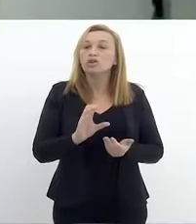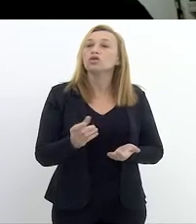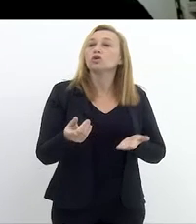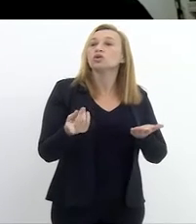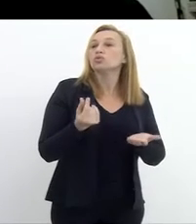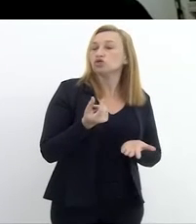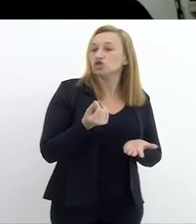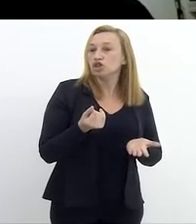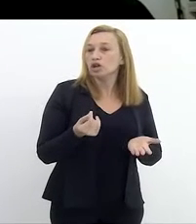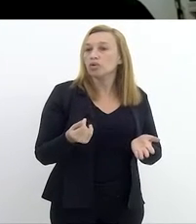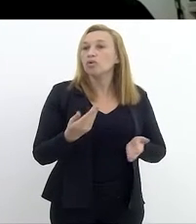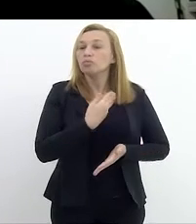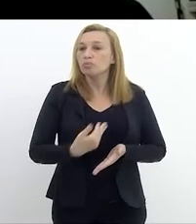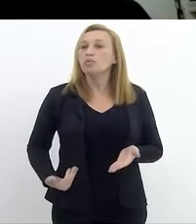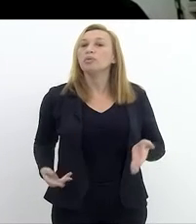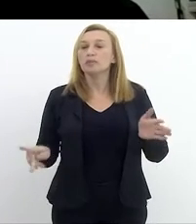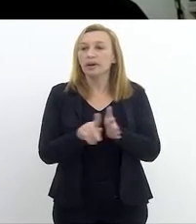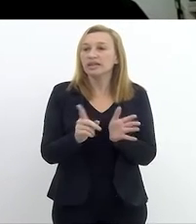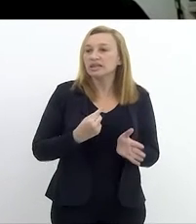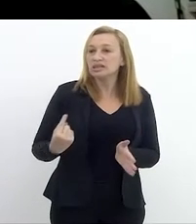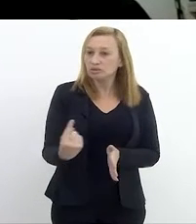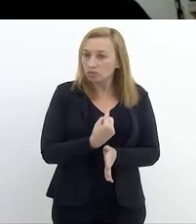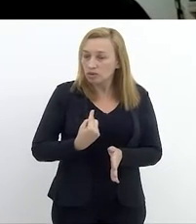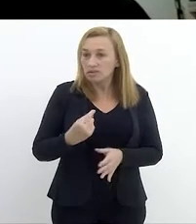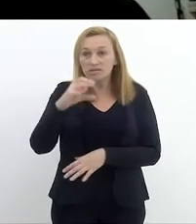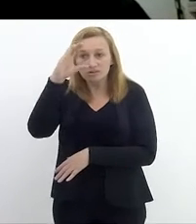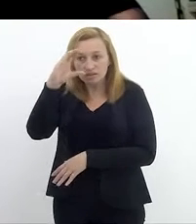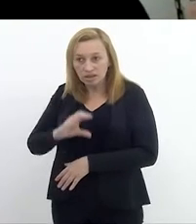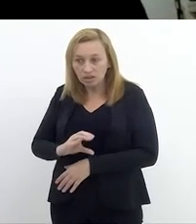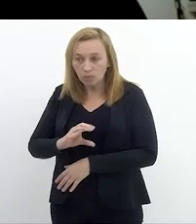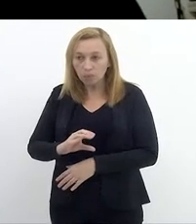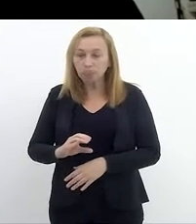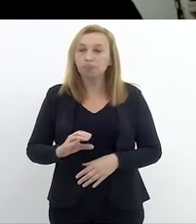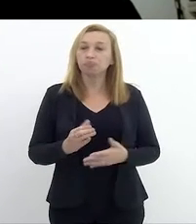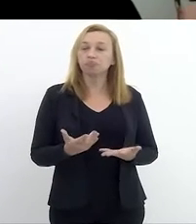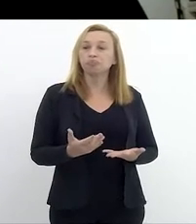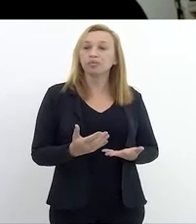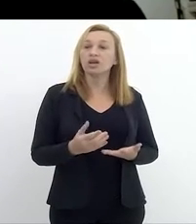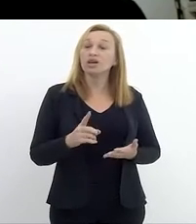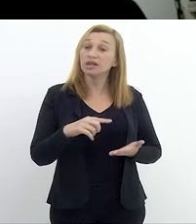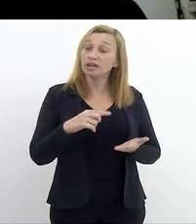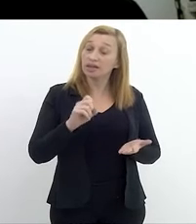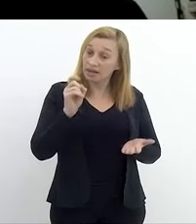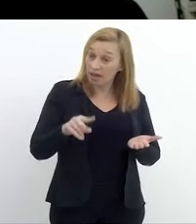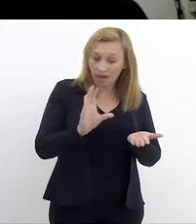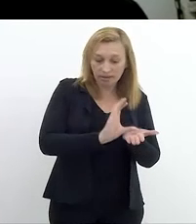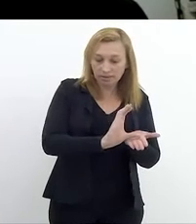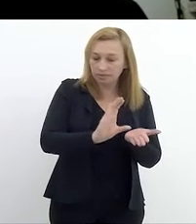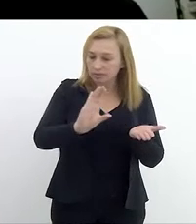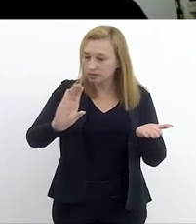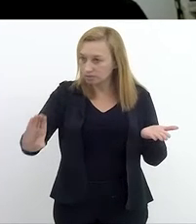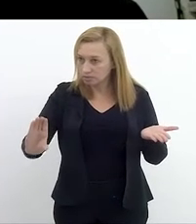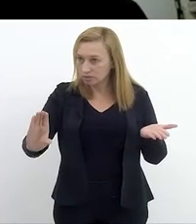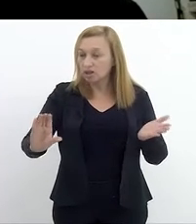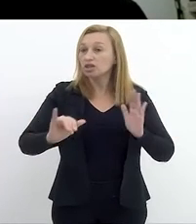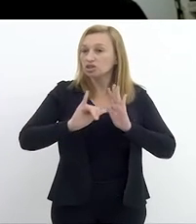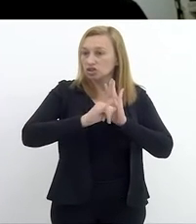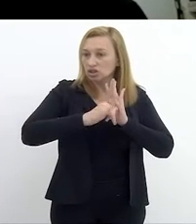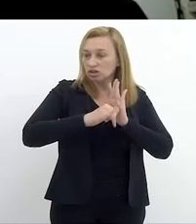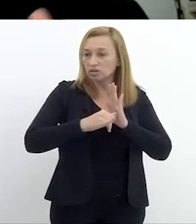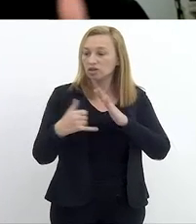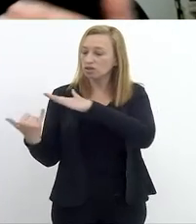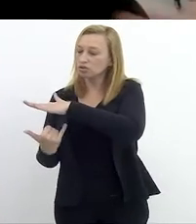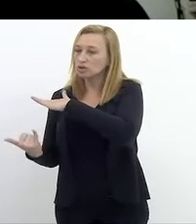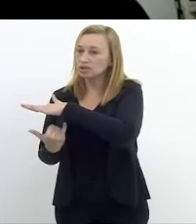de ciência, tecnologia e inovação. Então, é um dinheiro público que pertence a todos nós, cidadãos fluminenses, e que